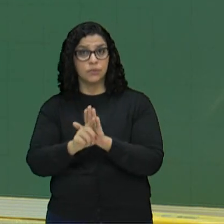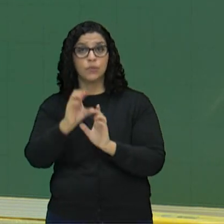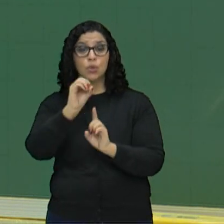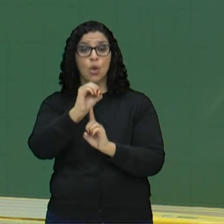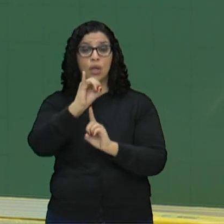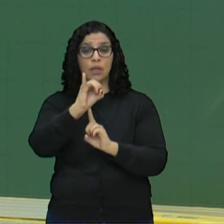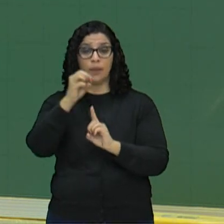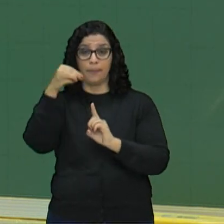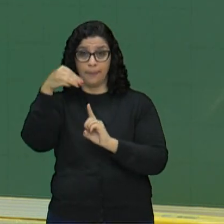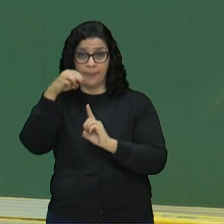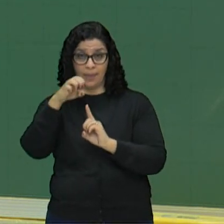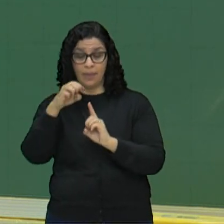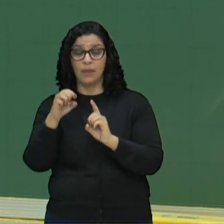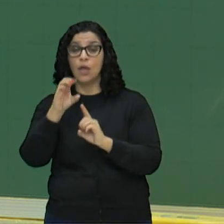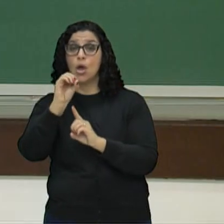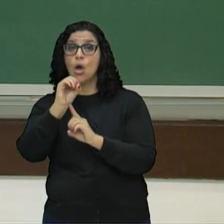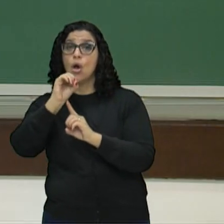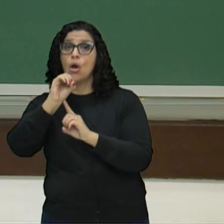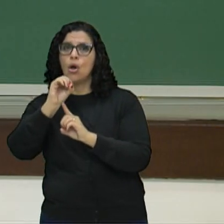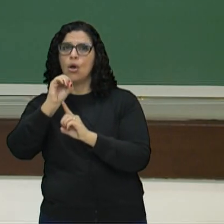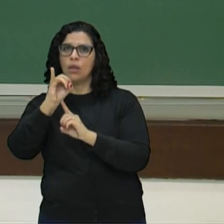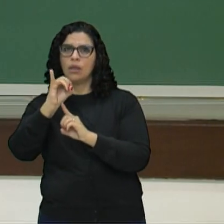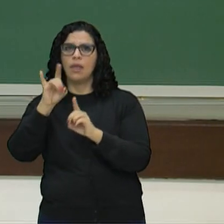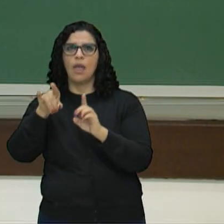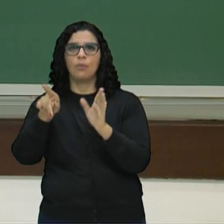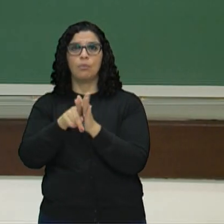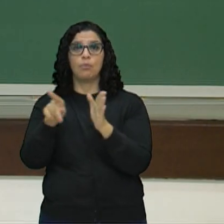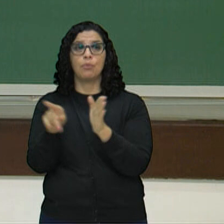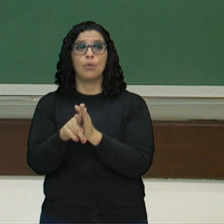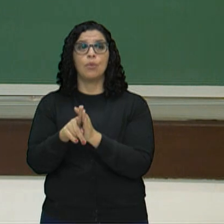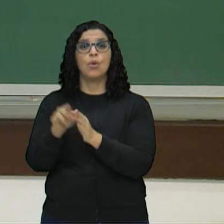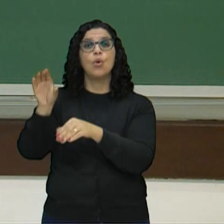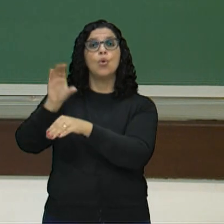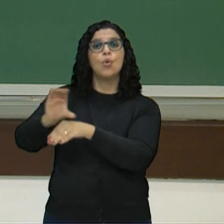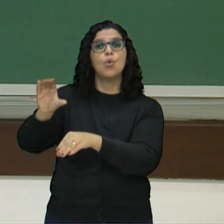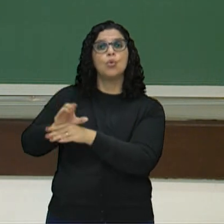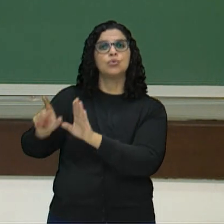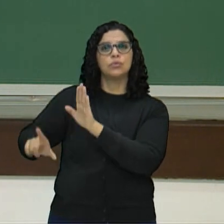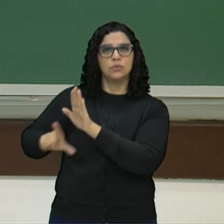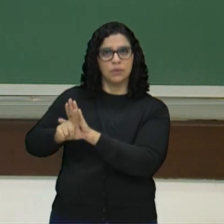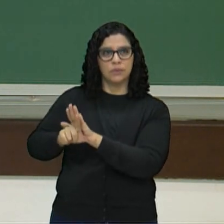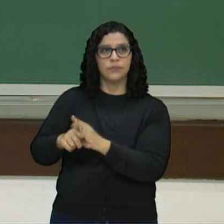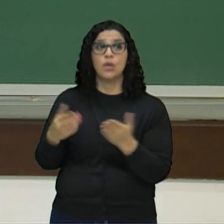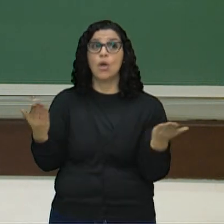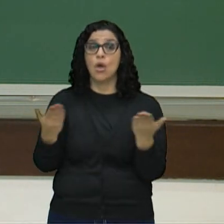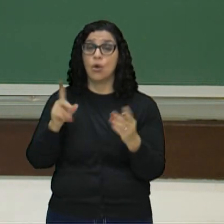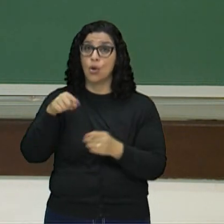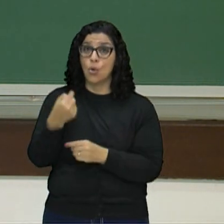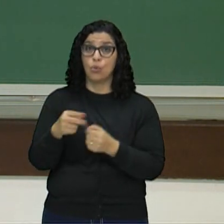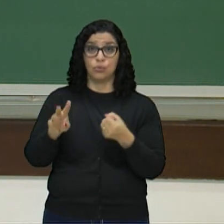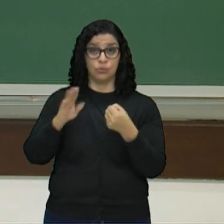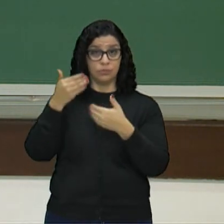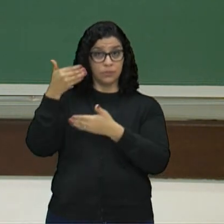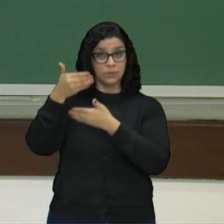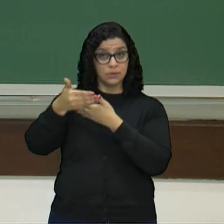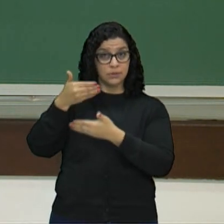direto é o me e objeto indireto é ao curso de leis. Próximo